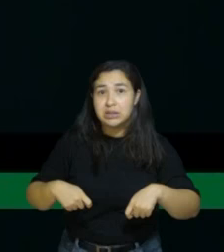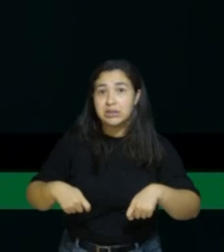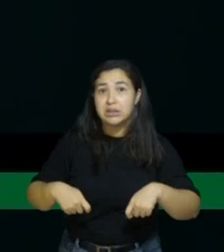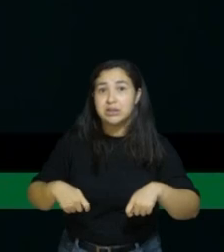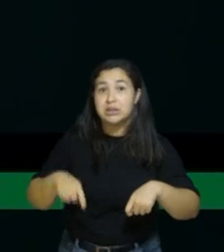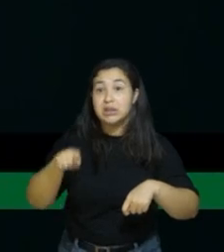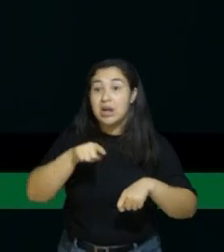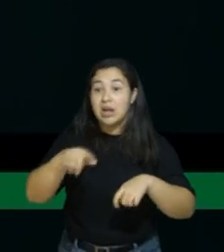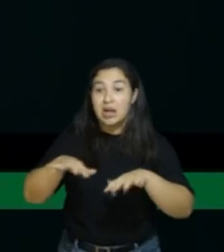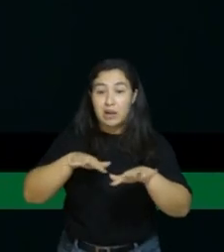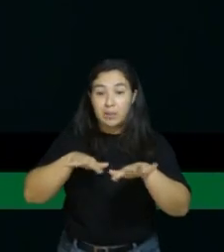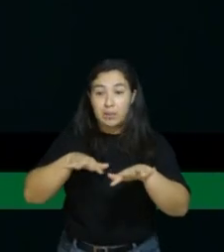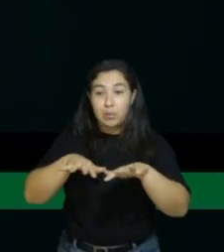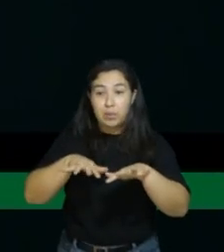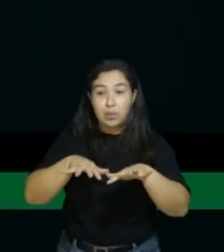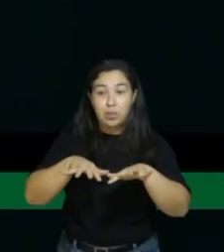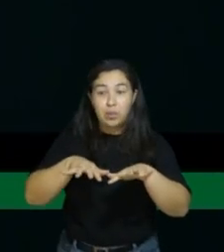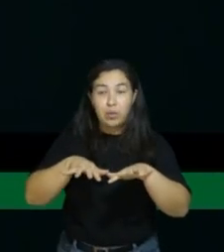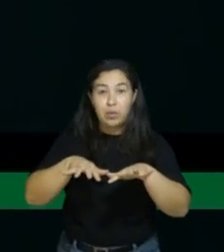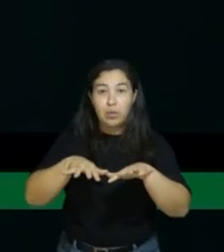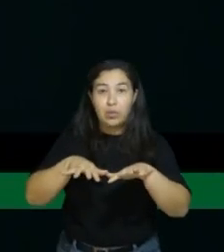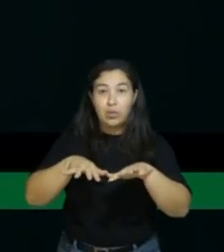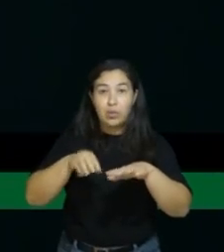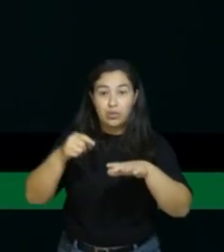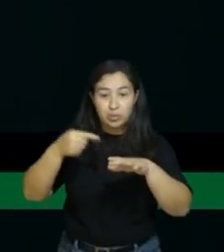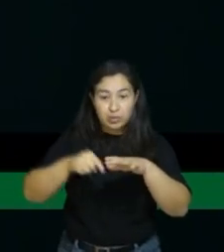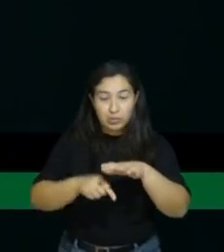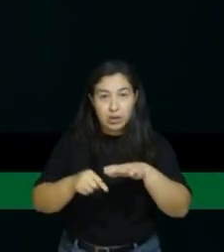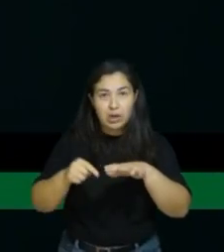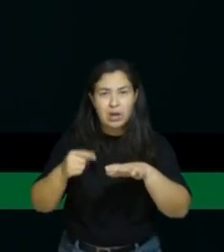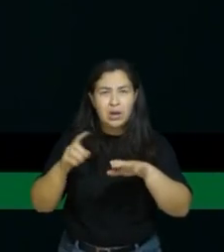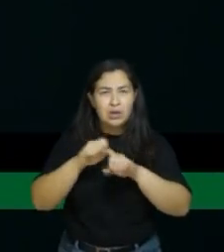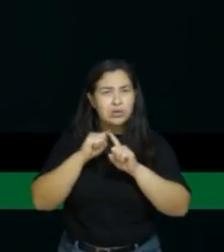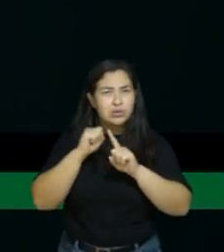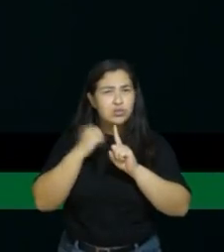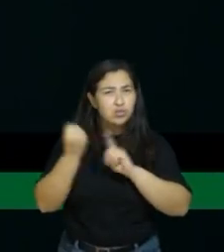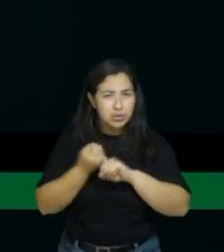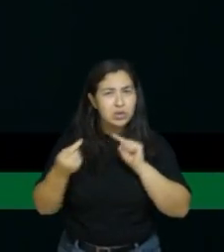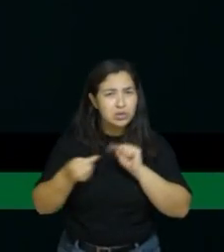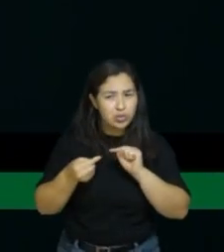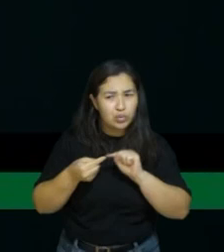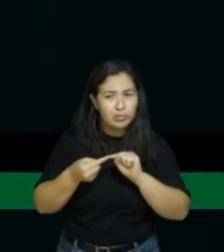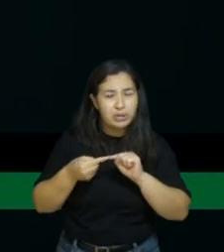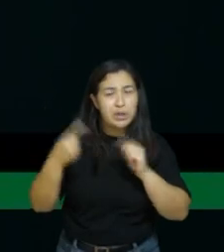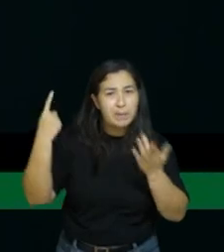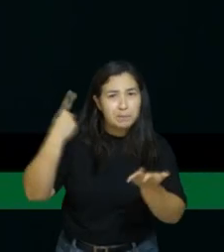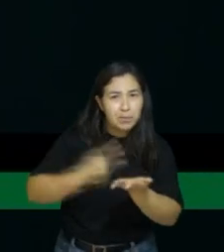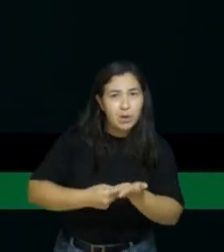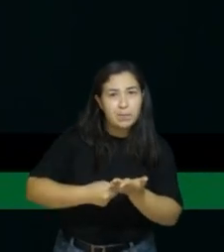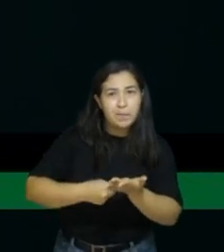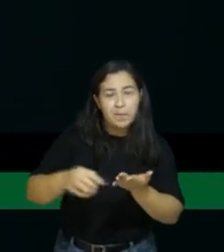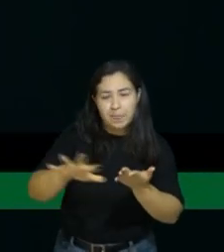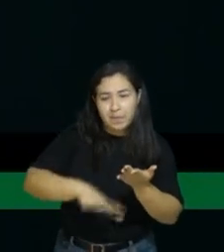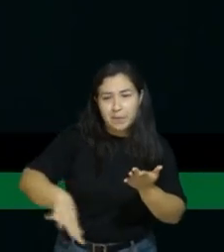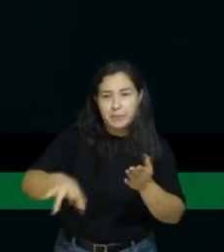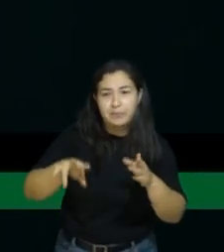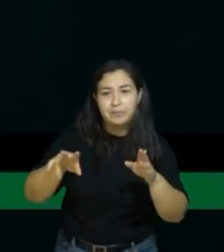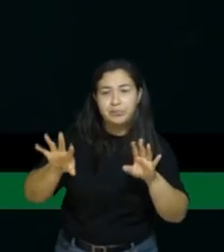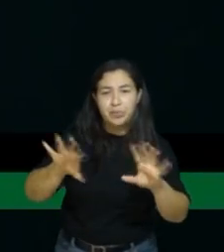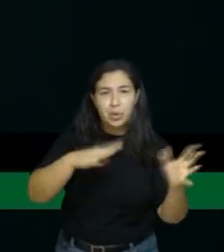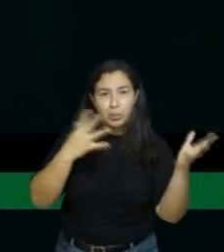tectônicas na perspectiva de uma sociedade que faça as pazes com as questões ambientais e